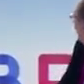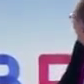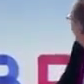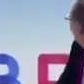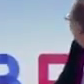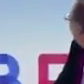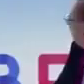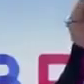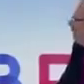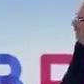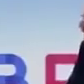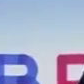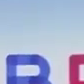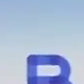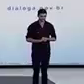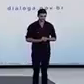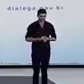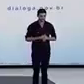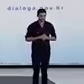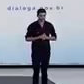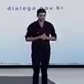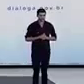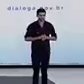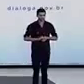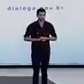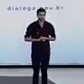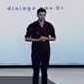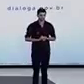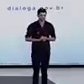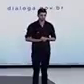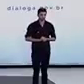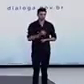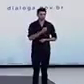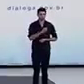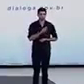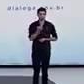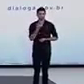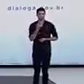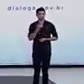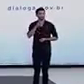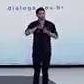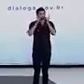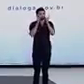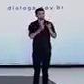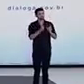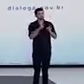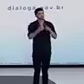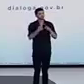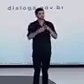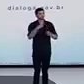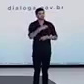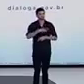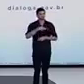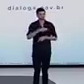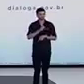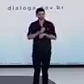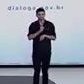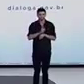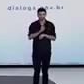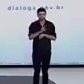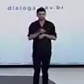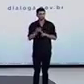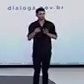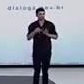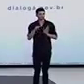Número um. Gente, saiu o número um é uma coisa interessante. Ministro, segura as pontas que a gente vai ouvir a